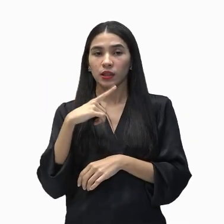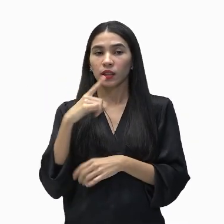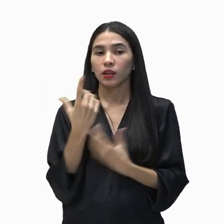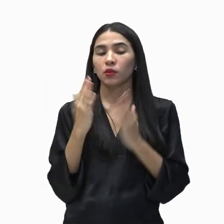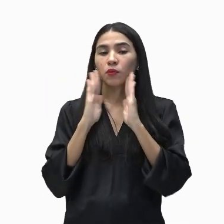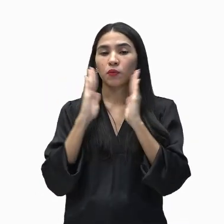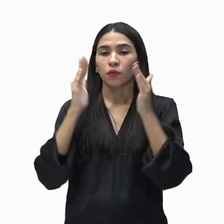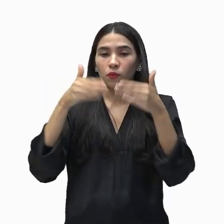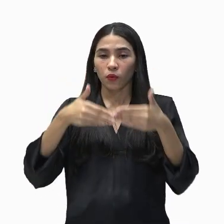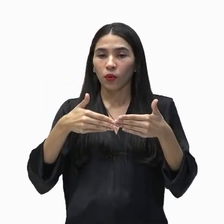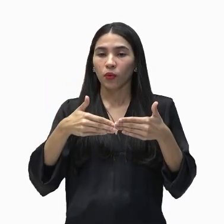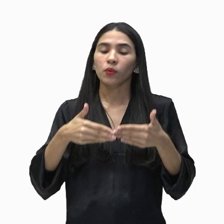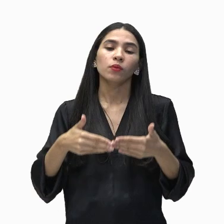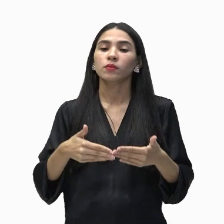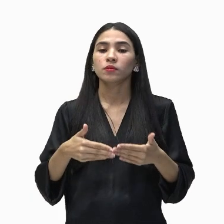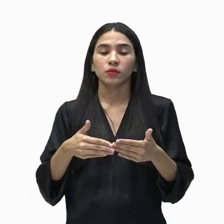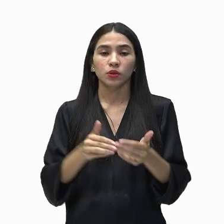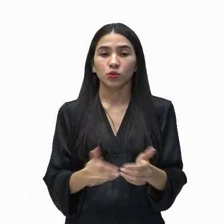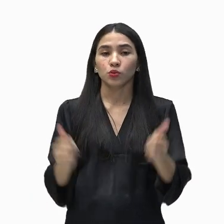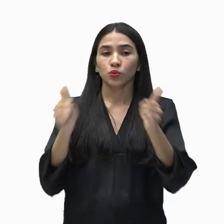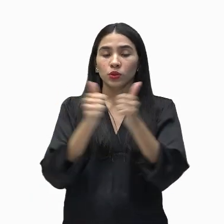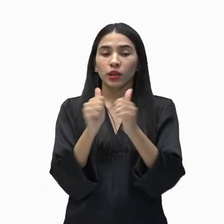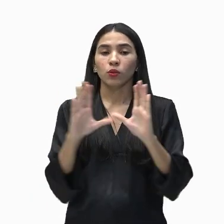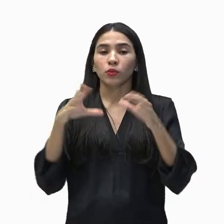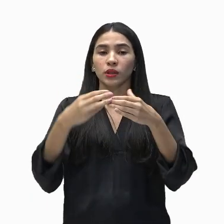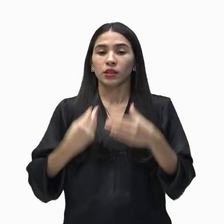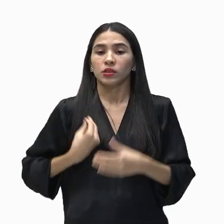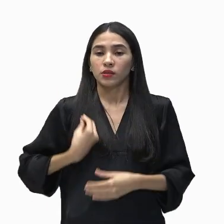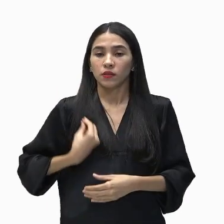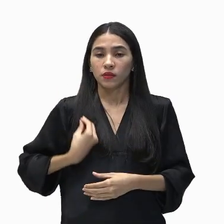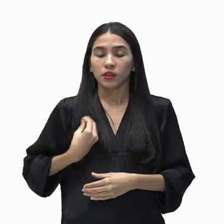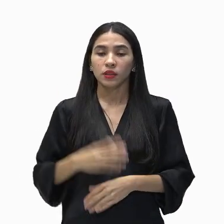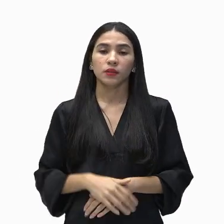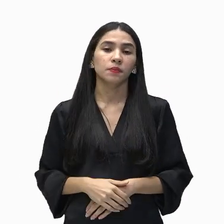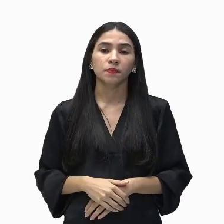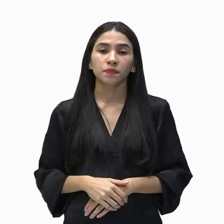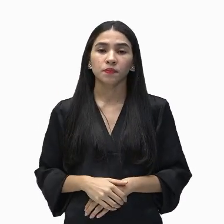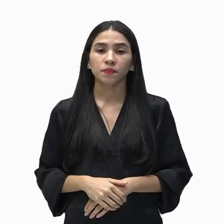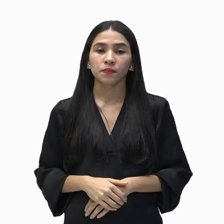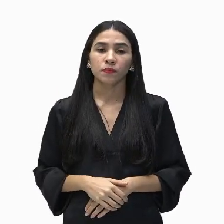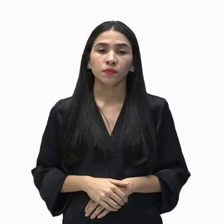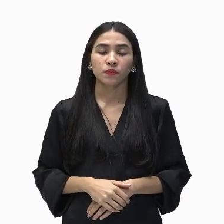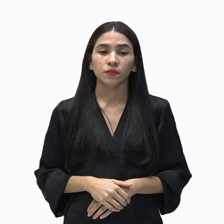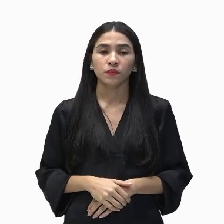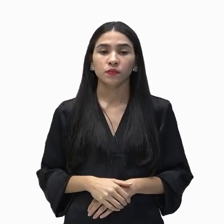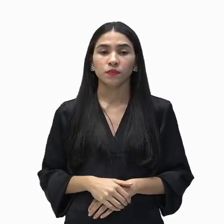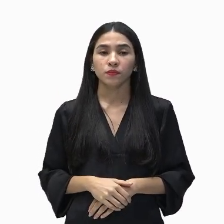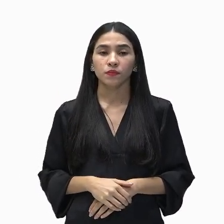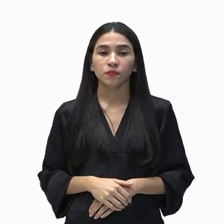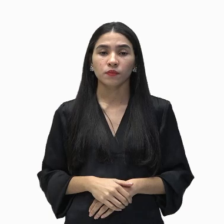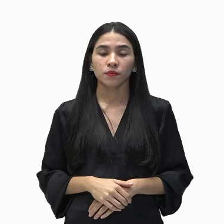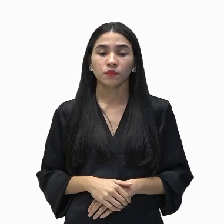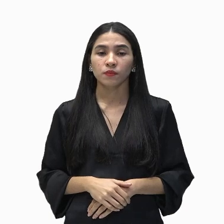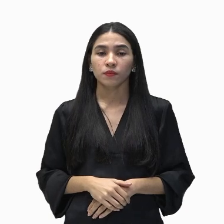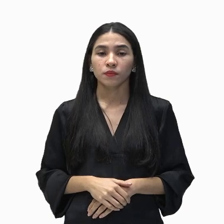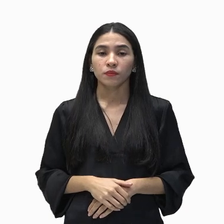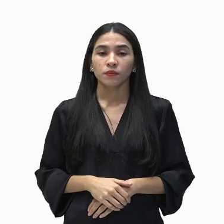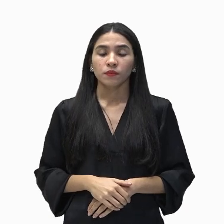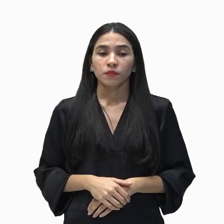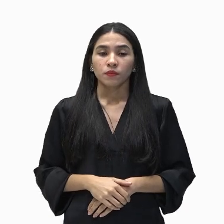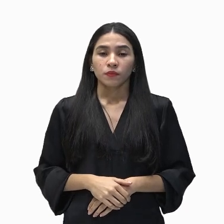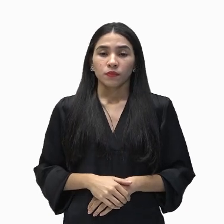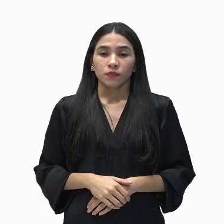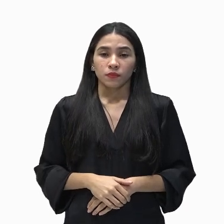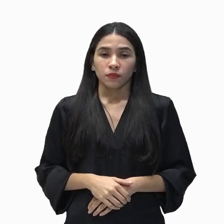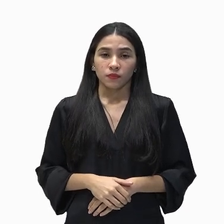para juntar indivíduos, juntar em tese, né, juntar indivíduos em características